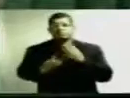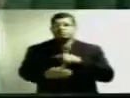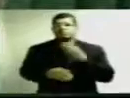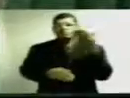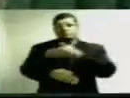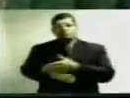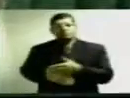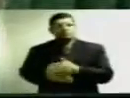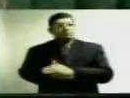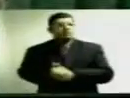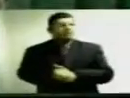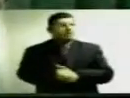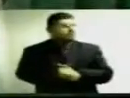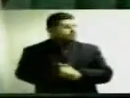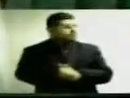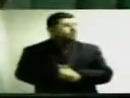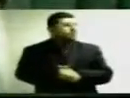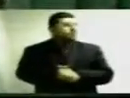nós sejamos